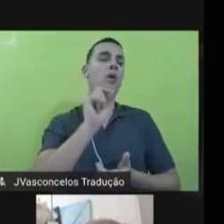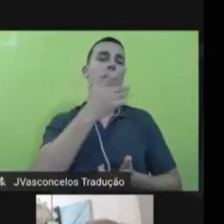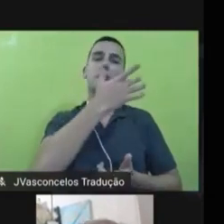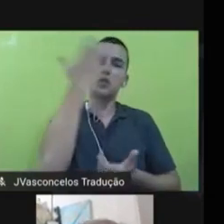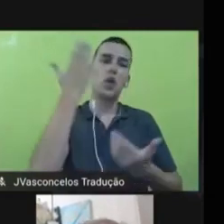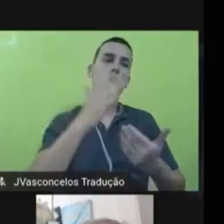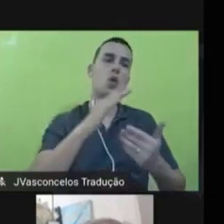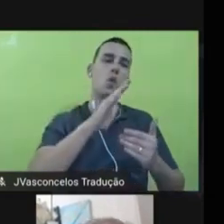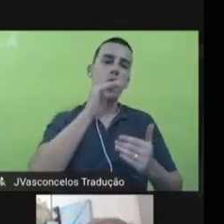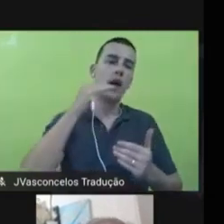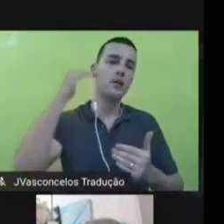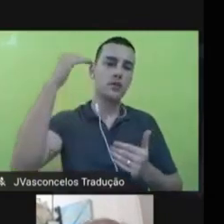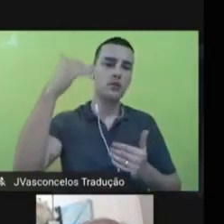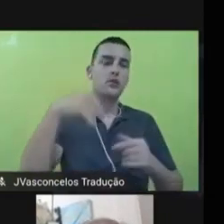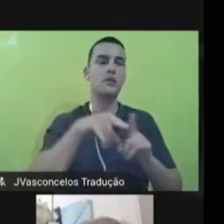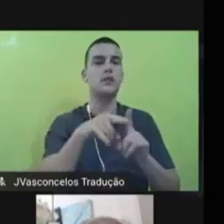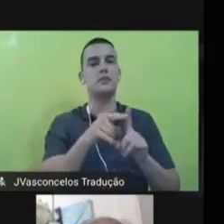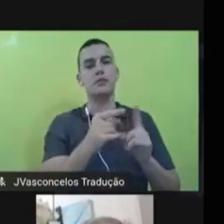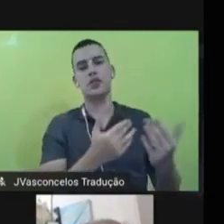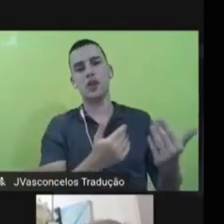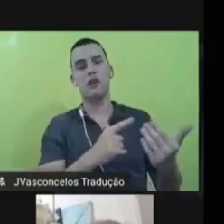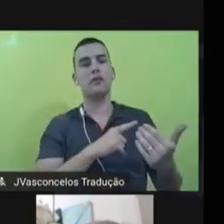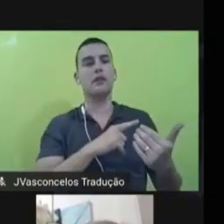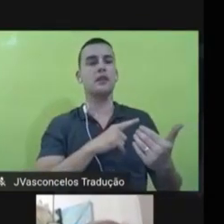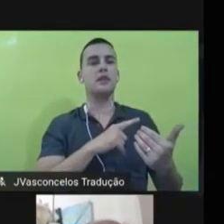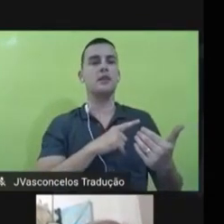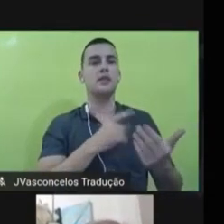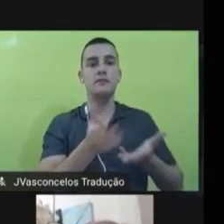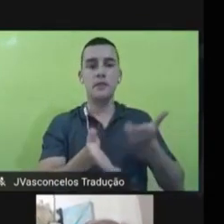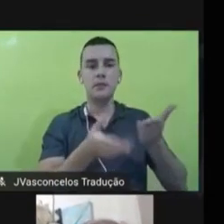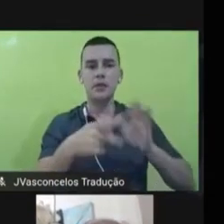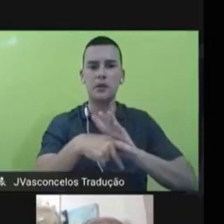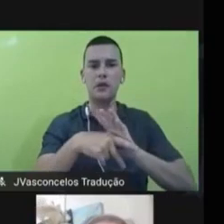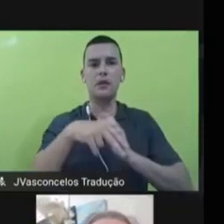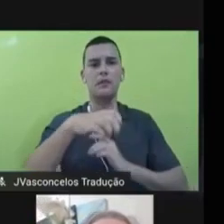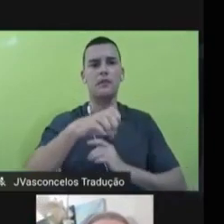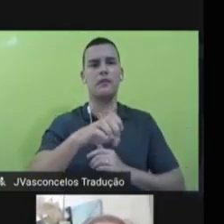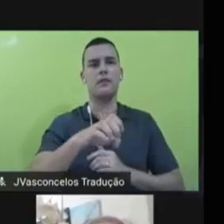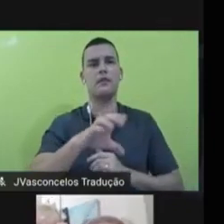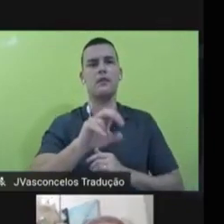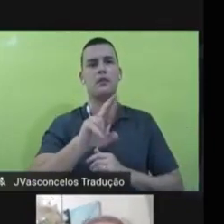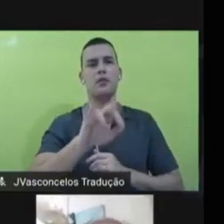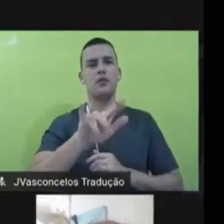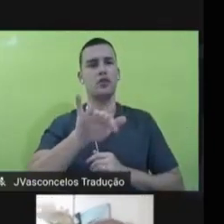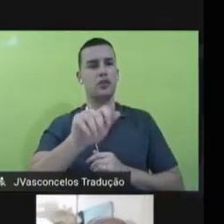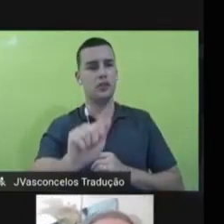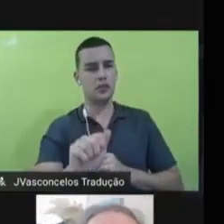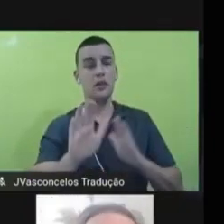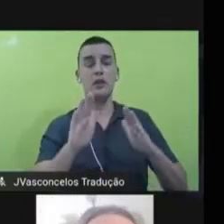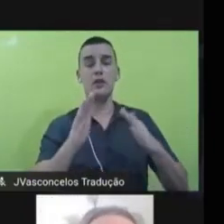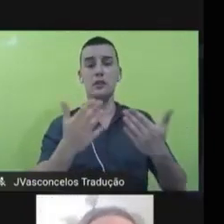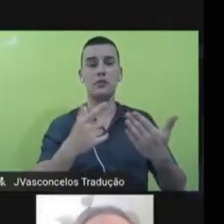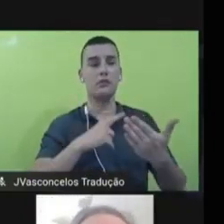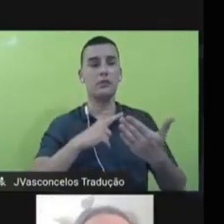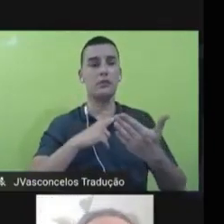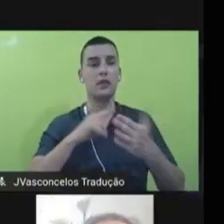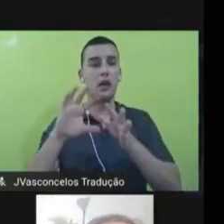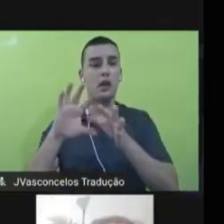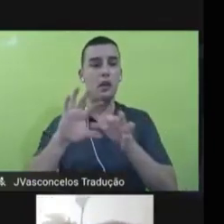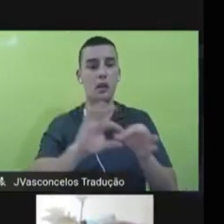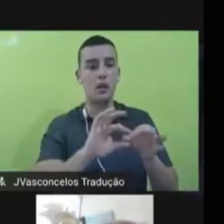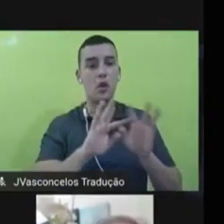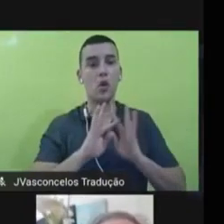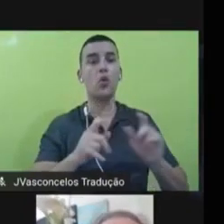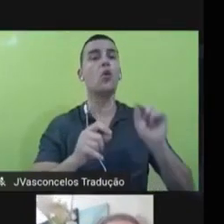jovens, para atendimentos de nefrologia, enfim. Então, é todo esse contexto que vai